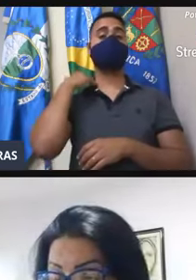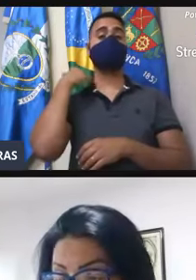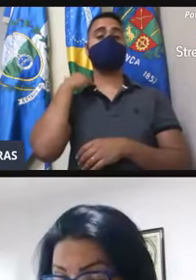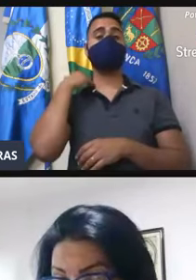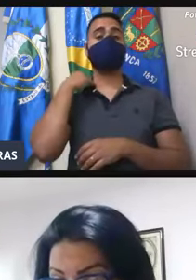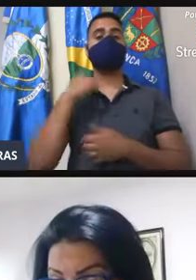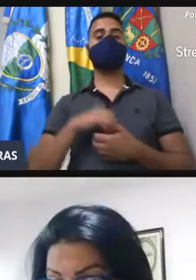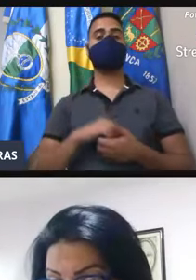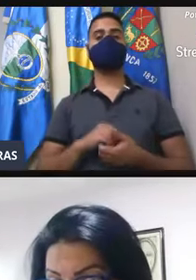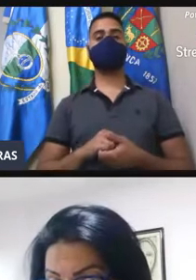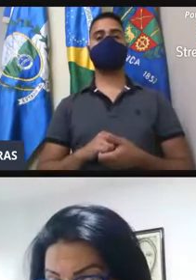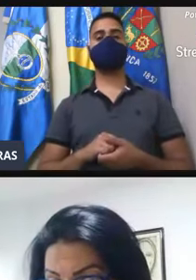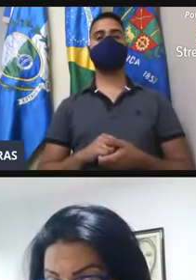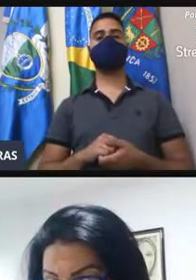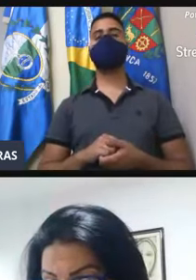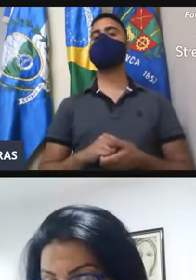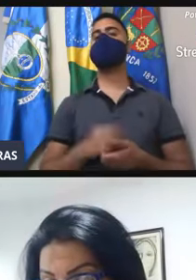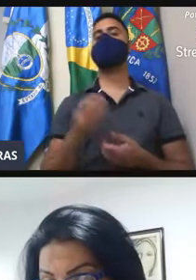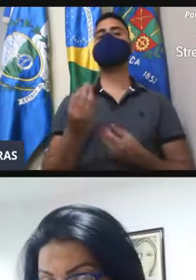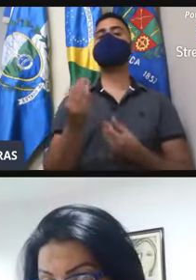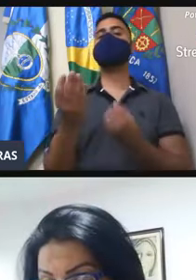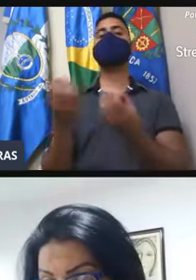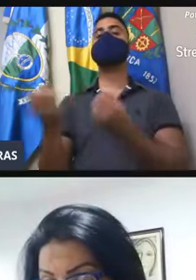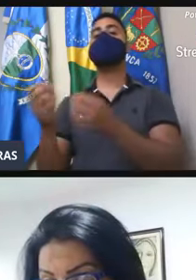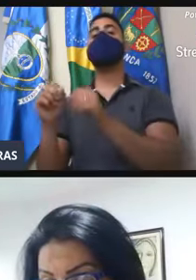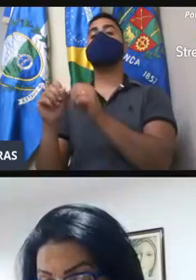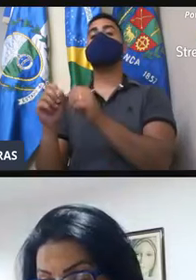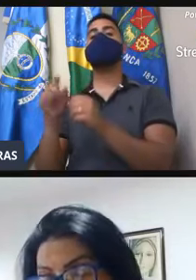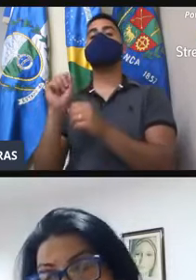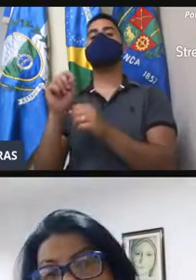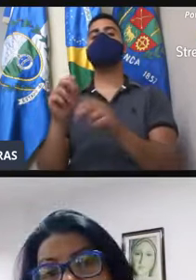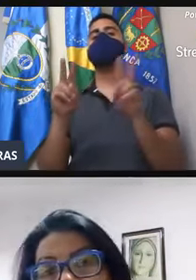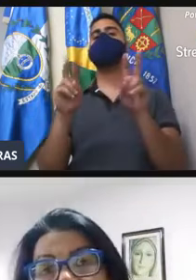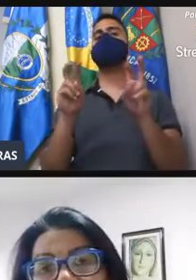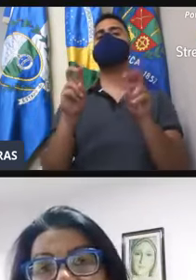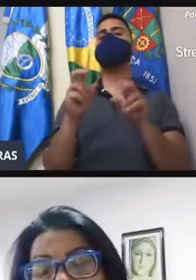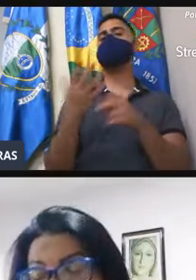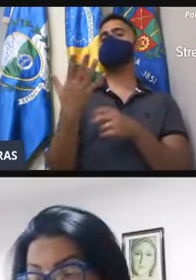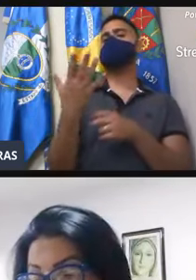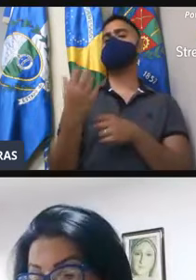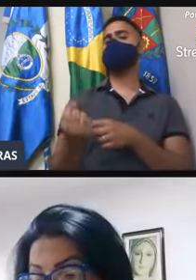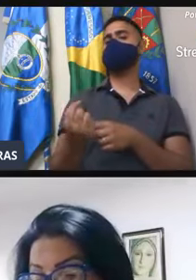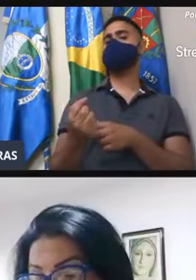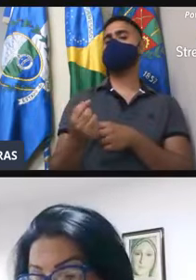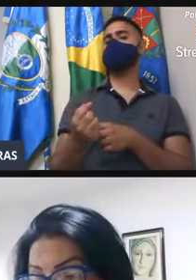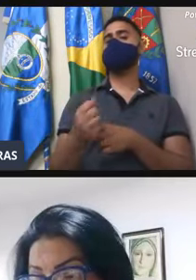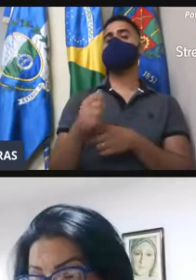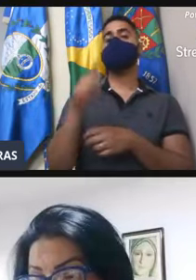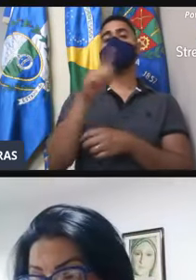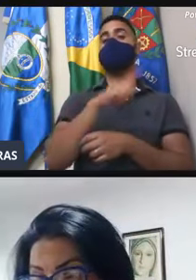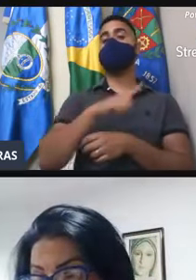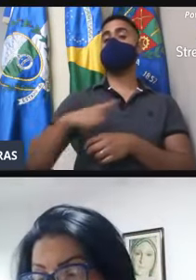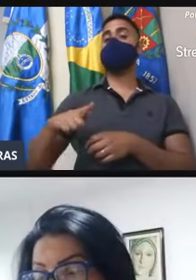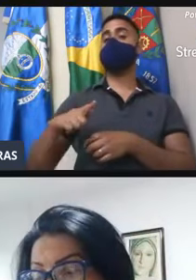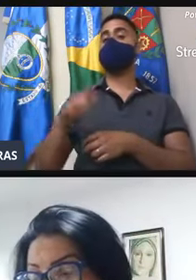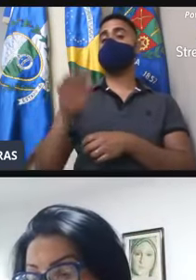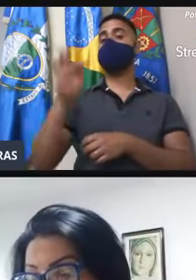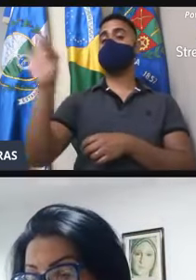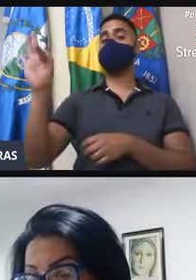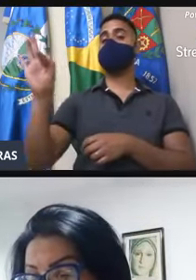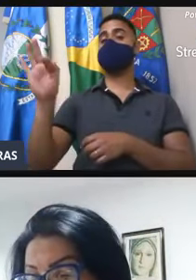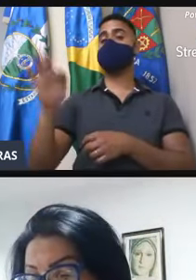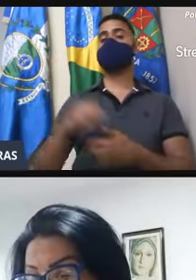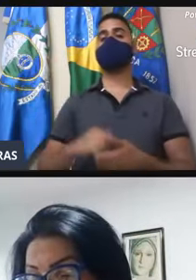a distribuição foi feita através do termo de aceite, através do governo federal.